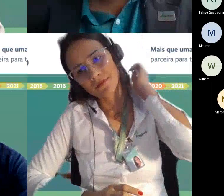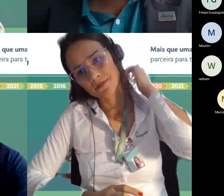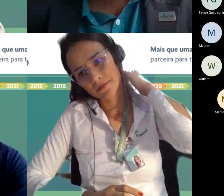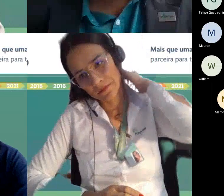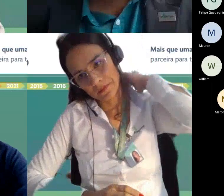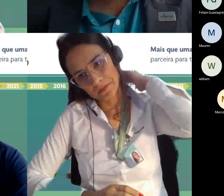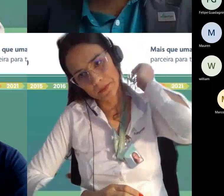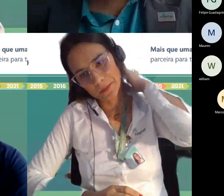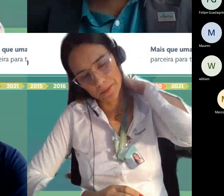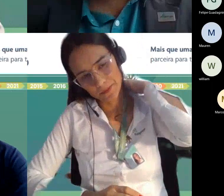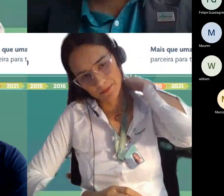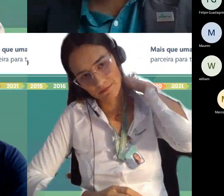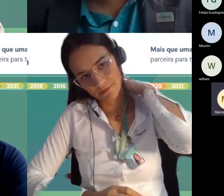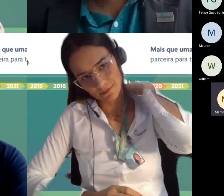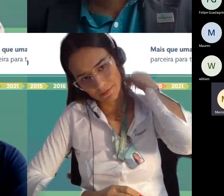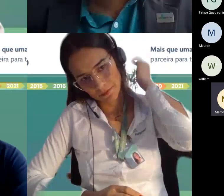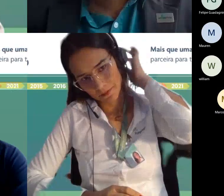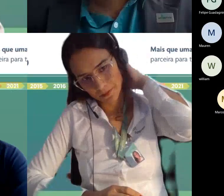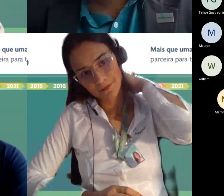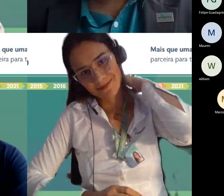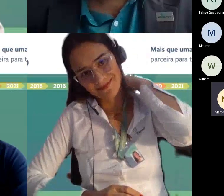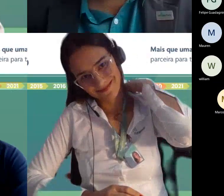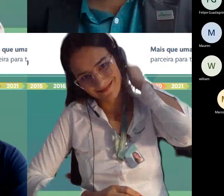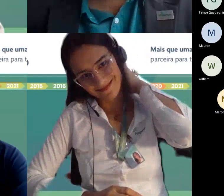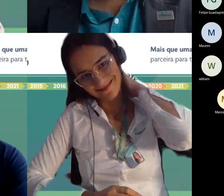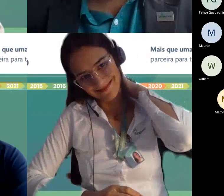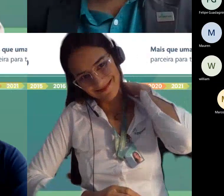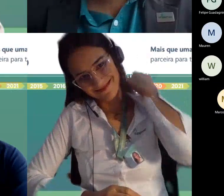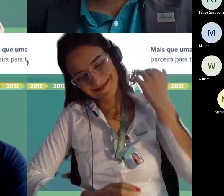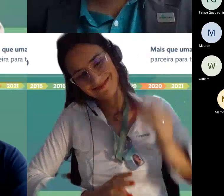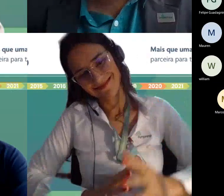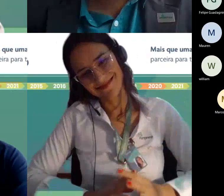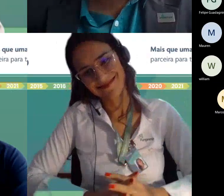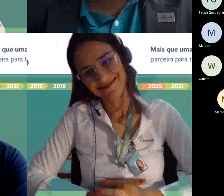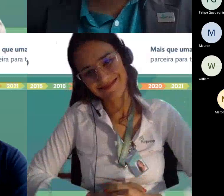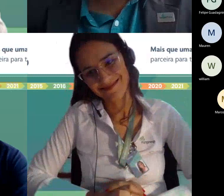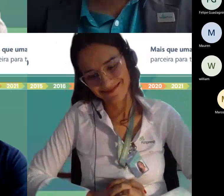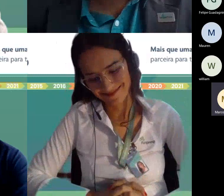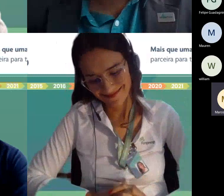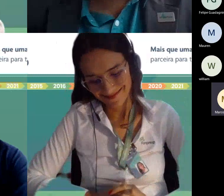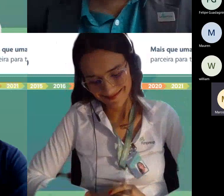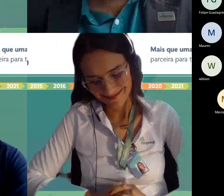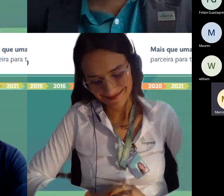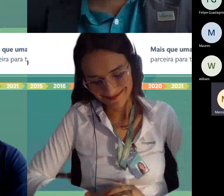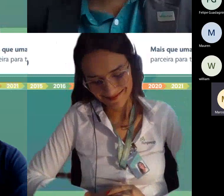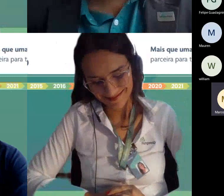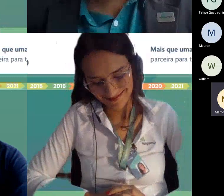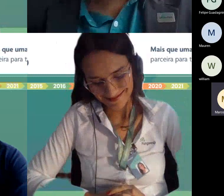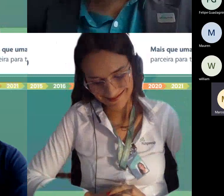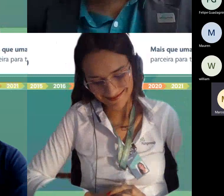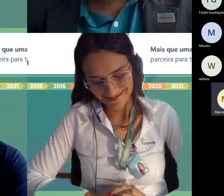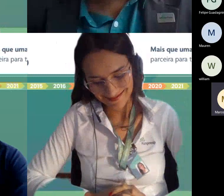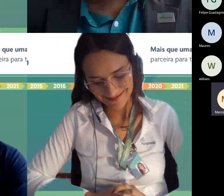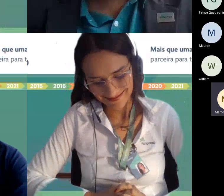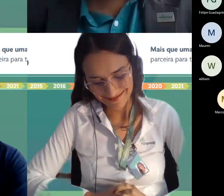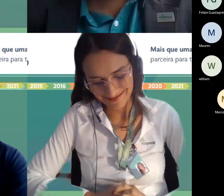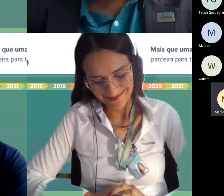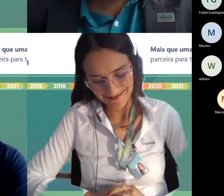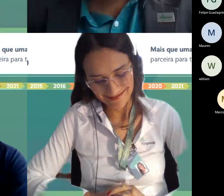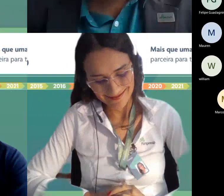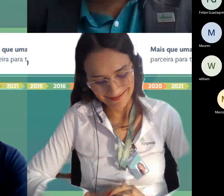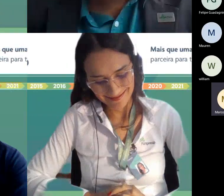tenham possibilidades de acesso a diferentes tipos de serviço. Então, mais uma vez, agradeço a disponibilidade e, de imediato, já passo